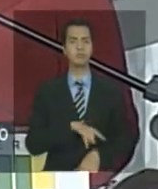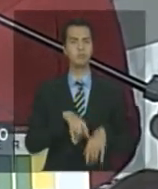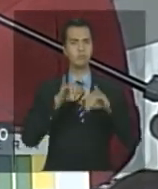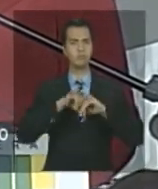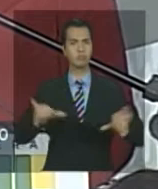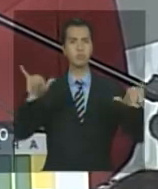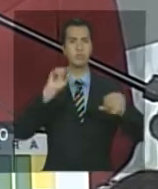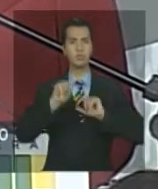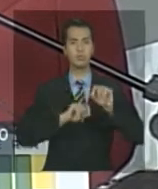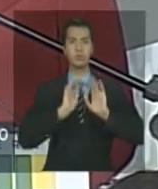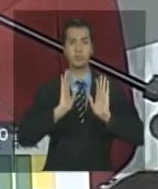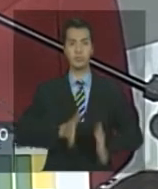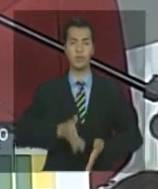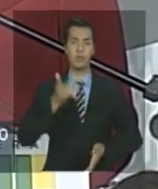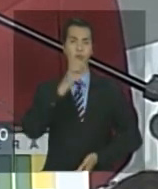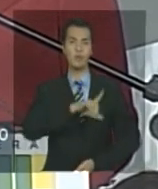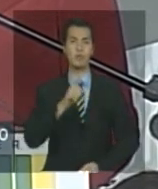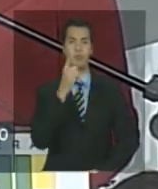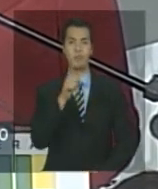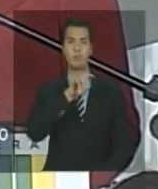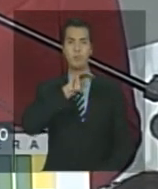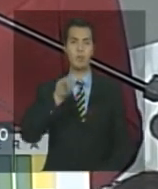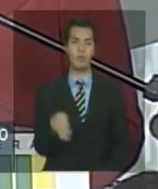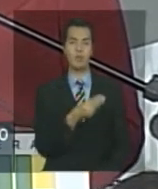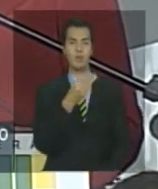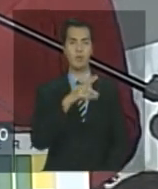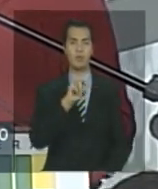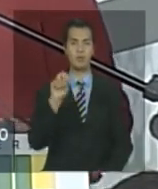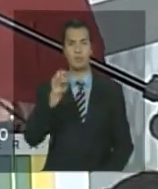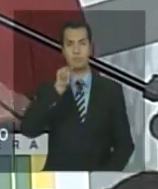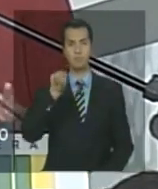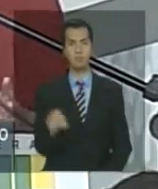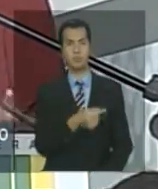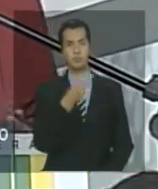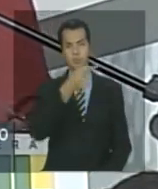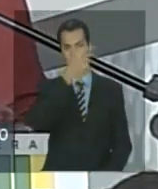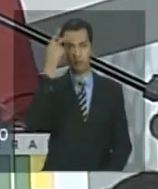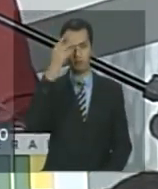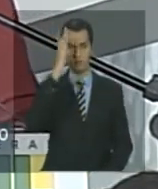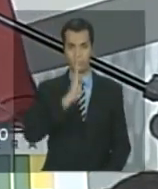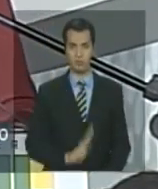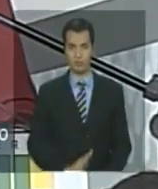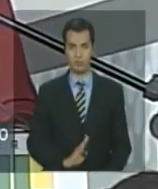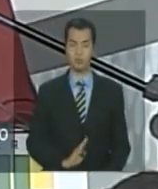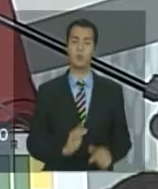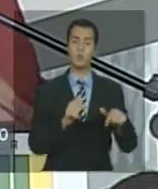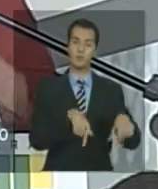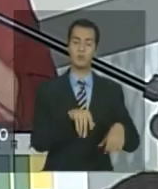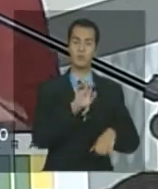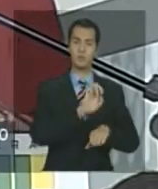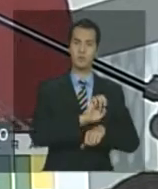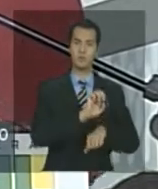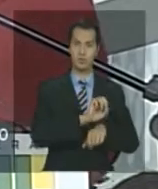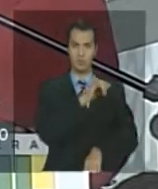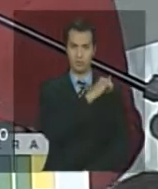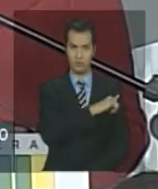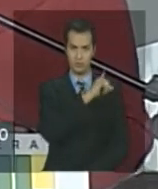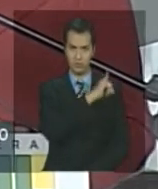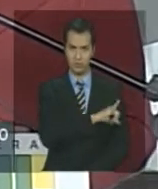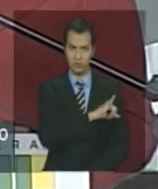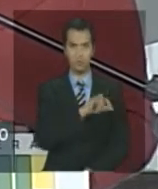alcançar 1,5 milhão de brasileiros e brasileiras, cariocas e fluminenses, recebendo,